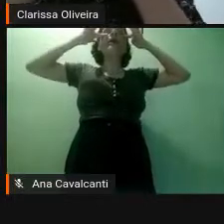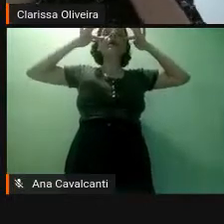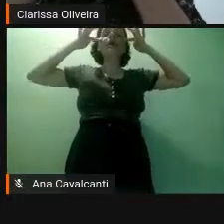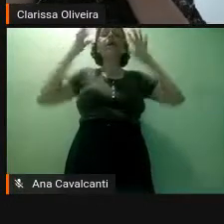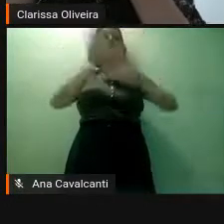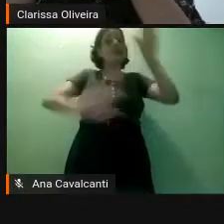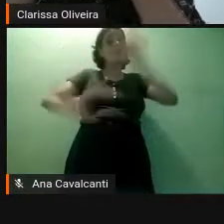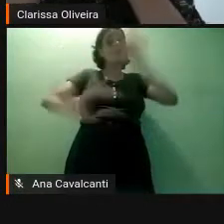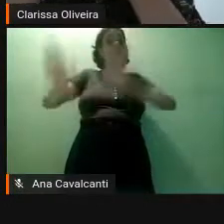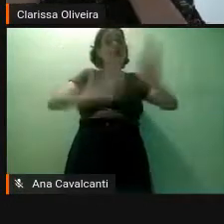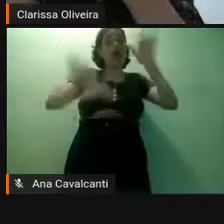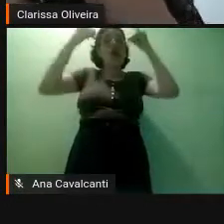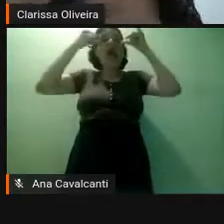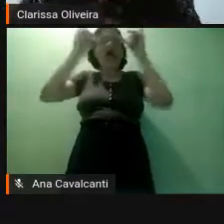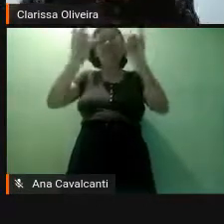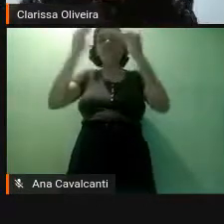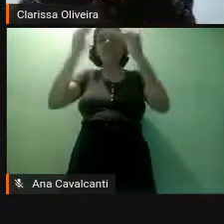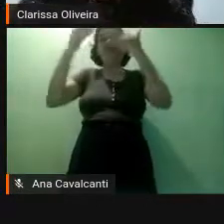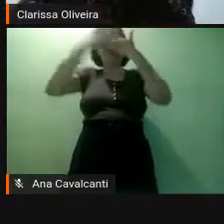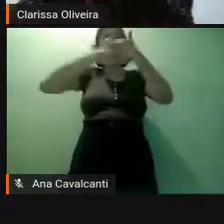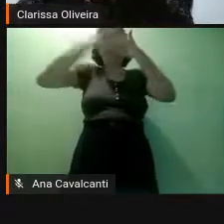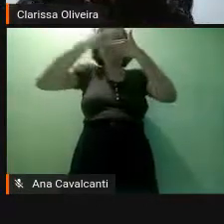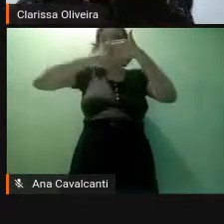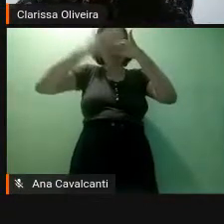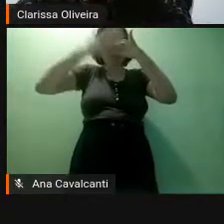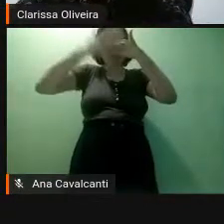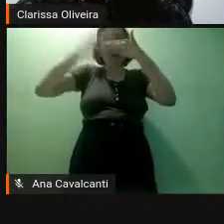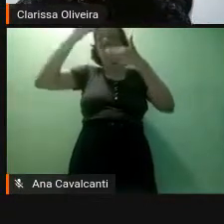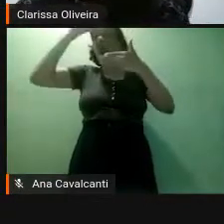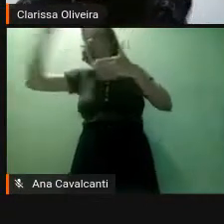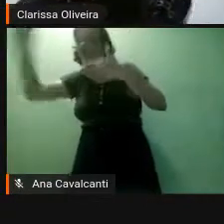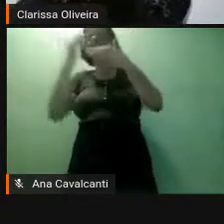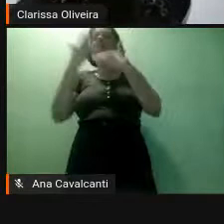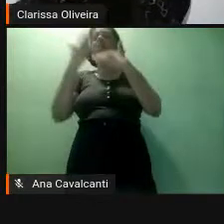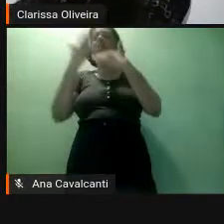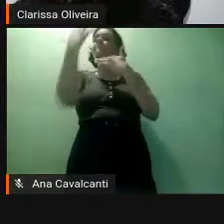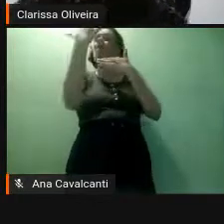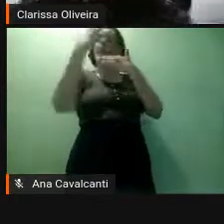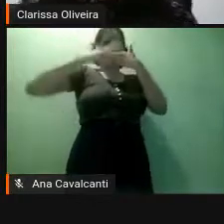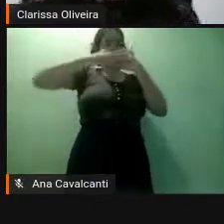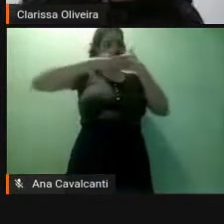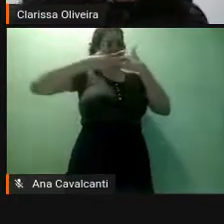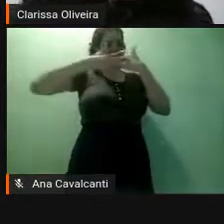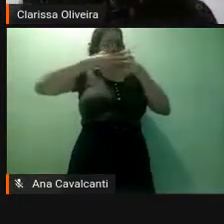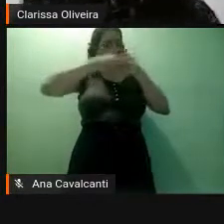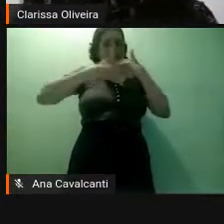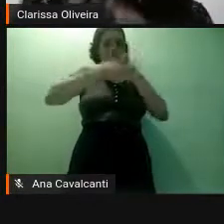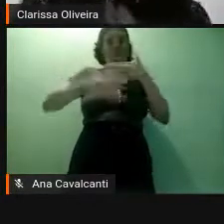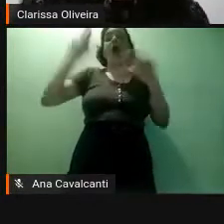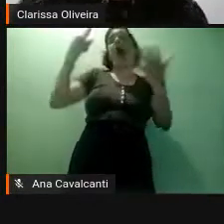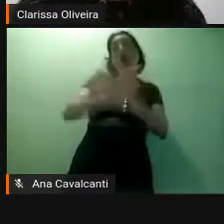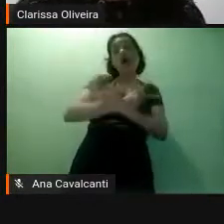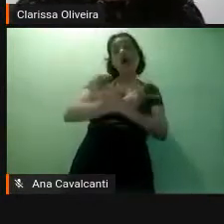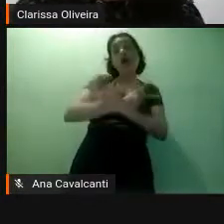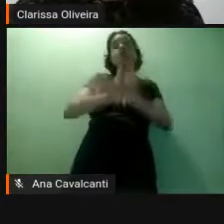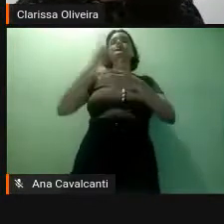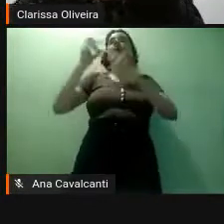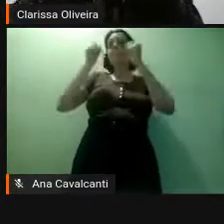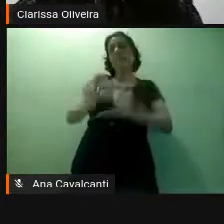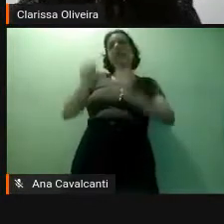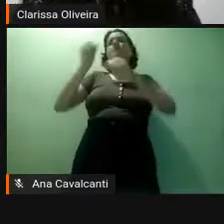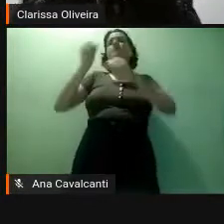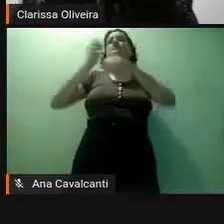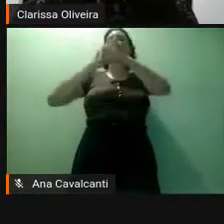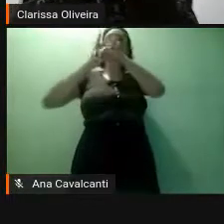evitar tocar logo aqui na frente. Evitem ao máximo isso, porque senão vocês podem